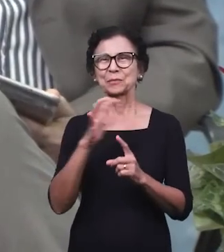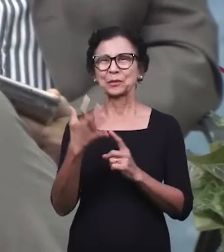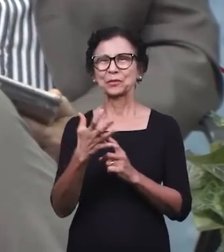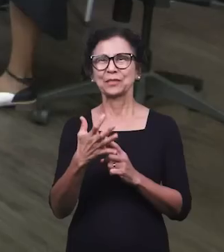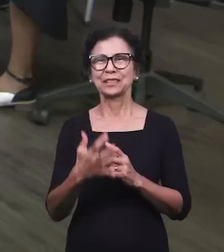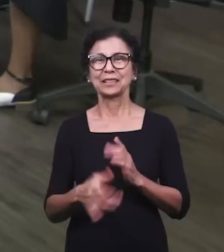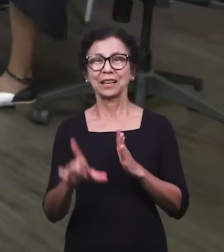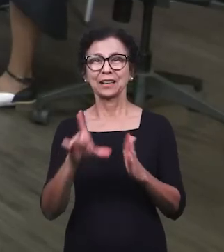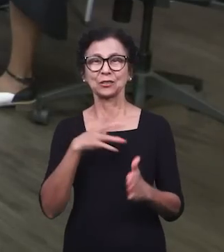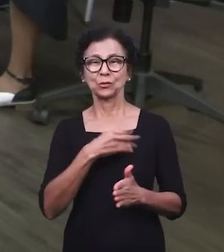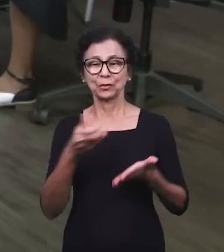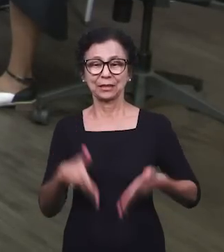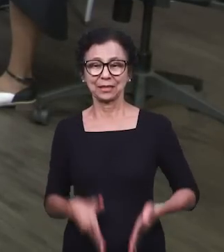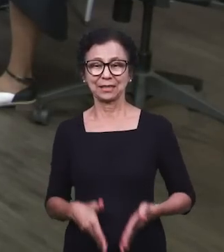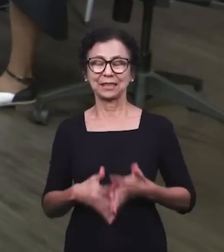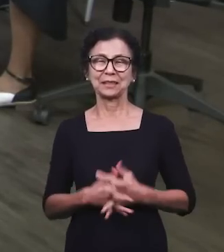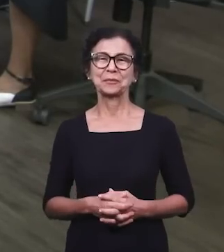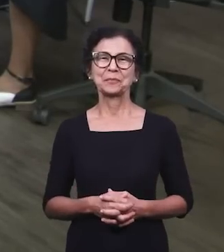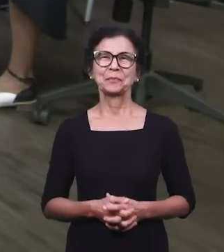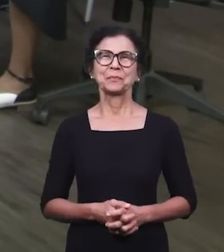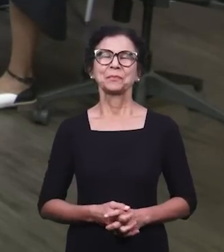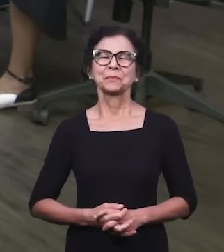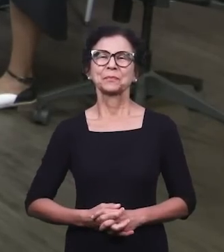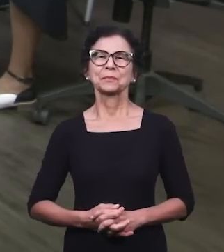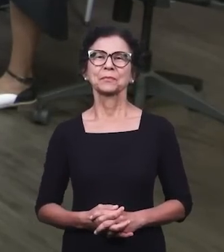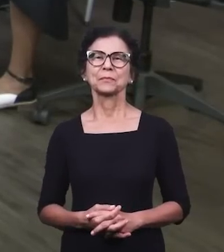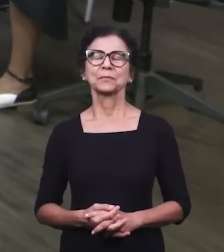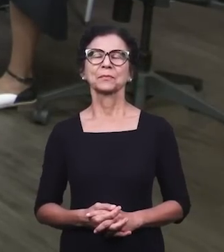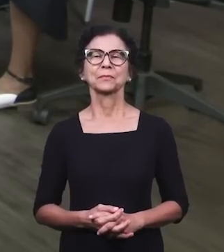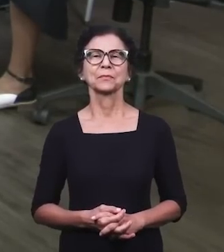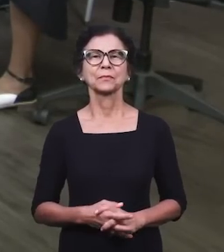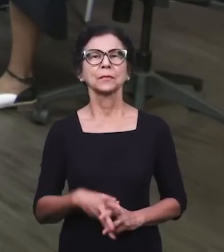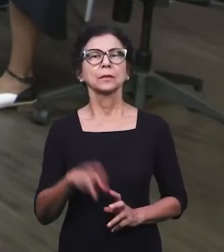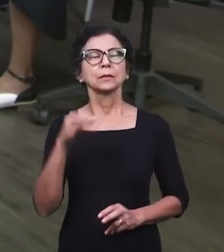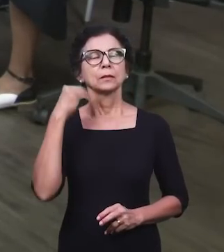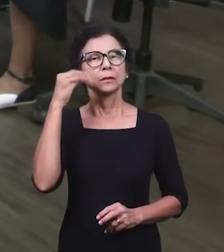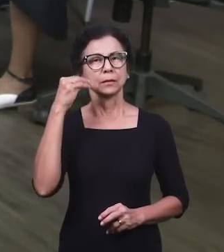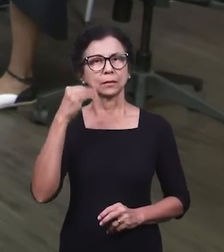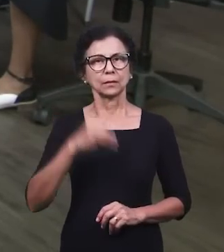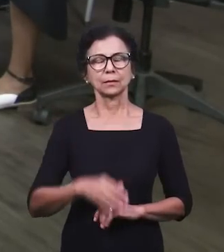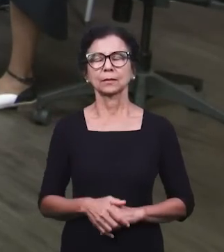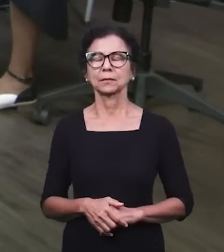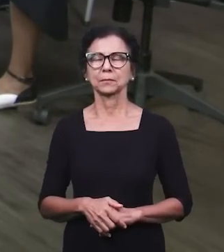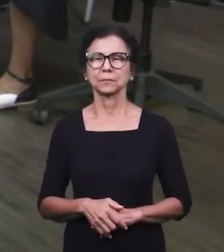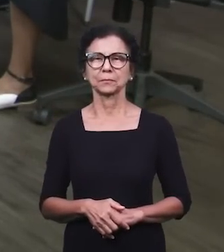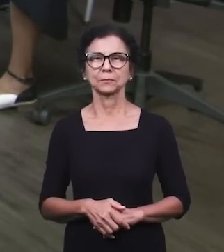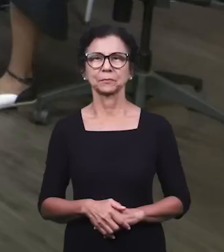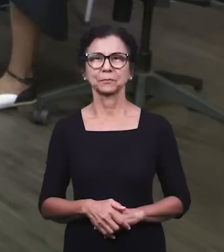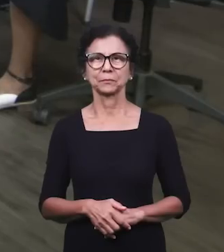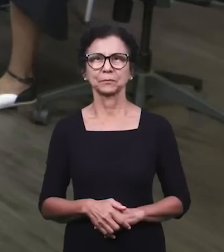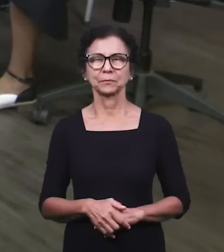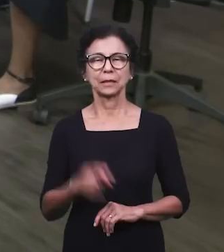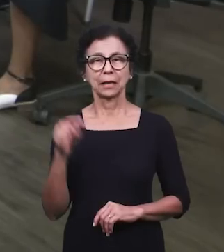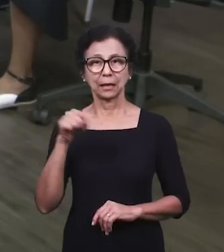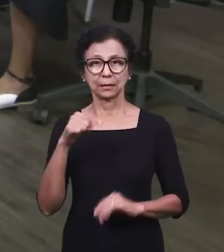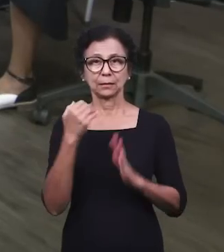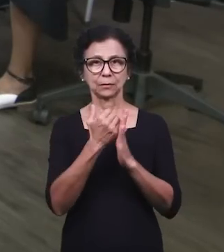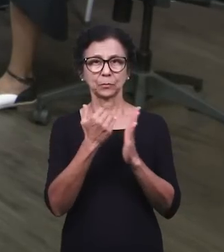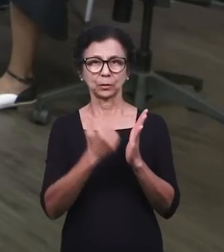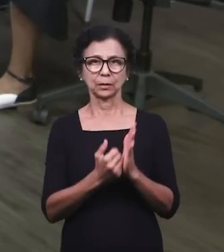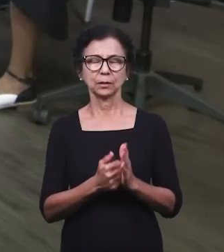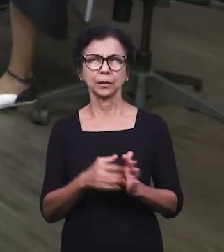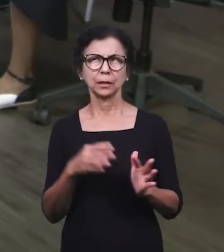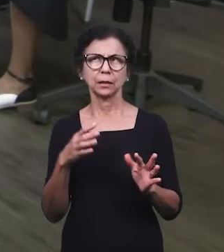também. Eu me lembro de uma experiência que eu já trouxe aqui numa outra edição desse programa, que eu tive com jovens